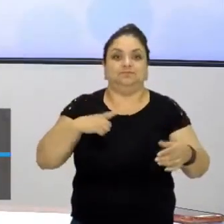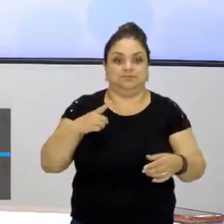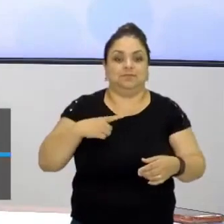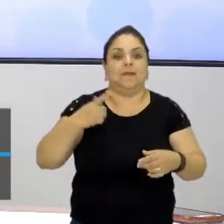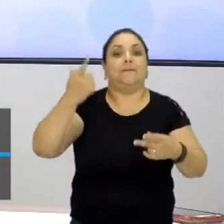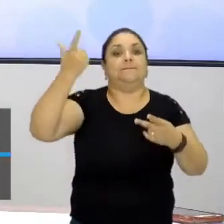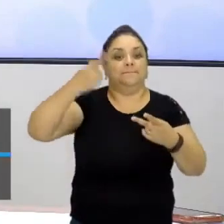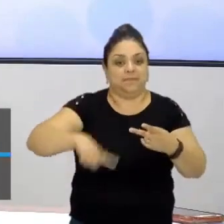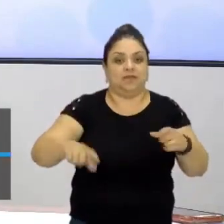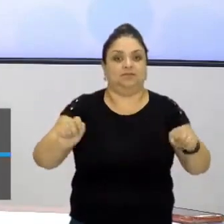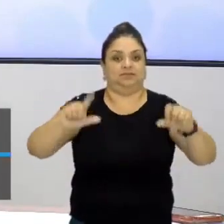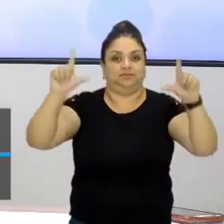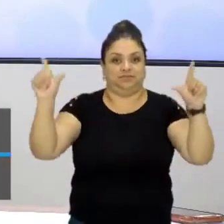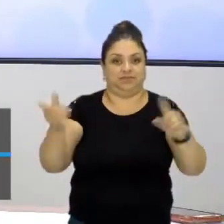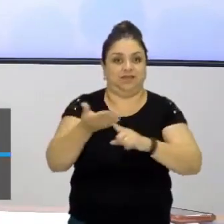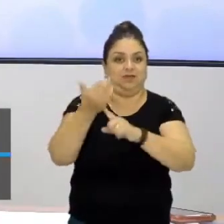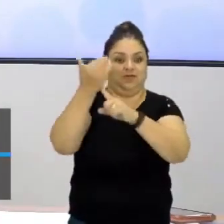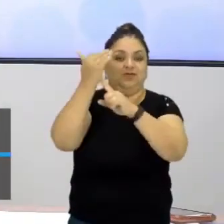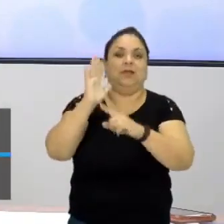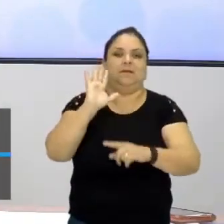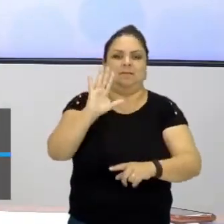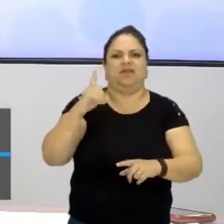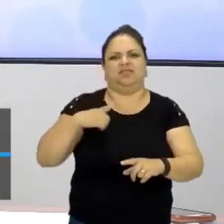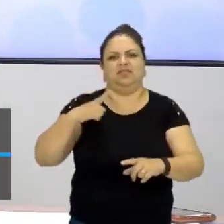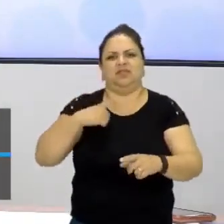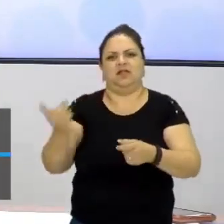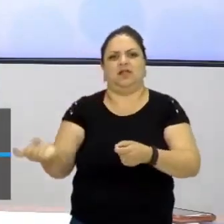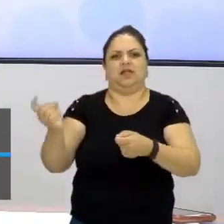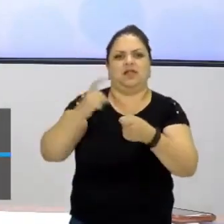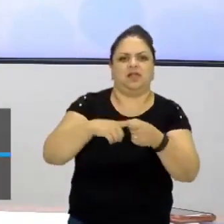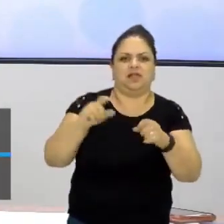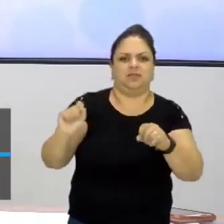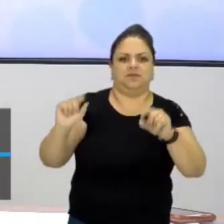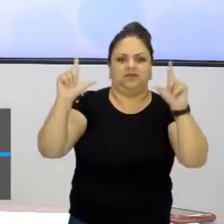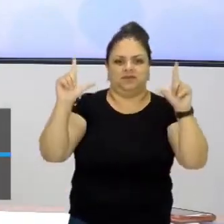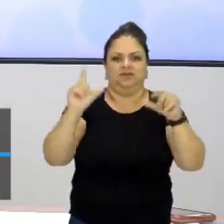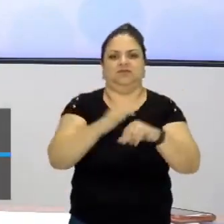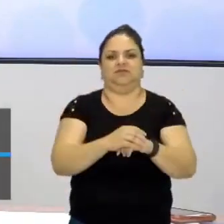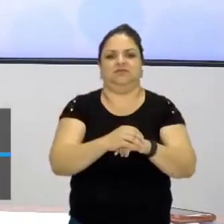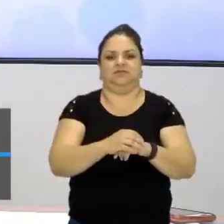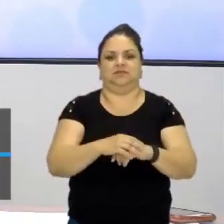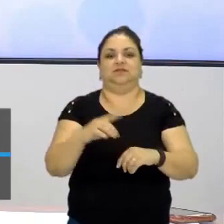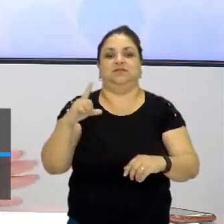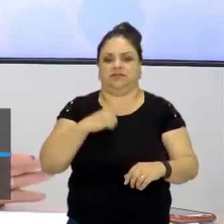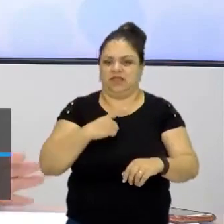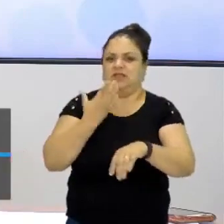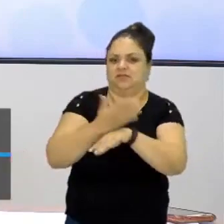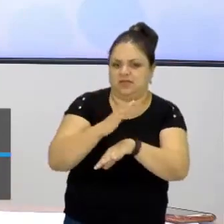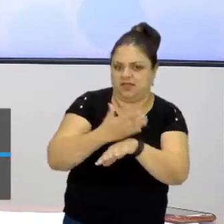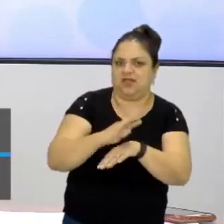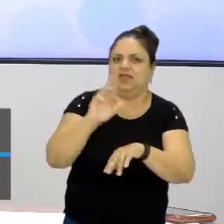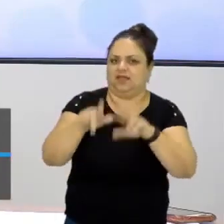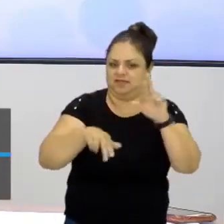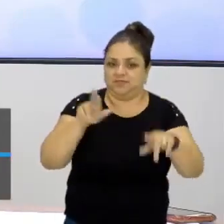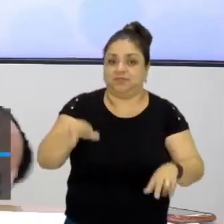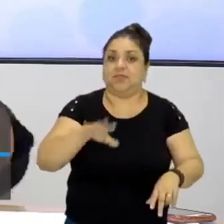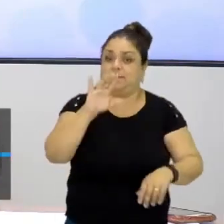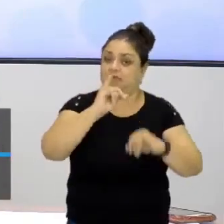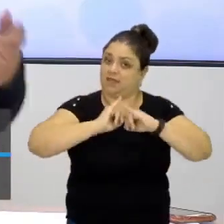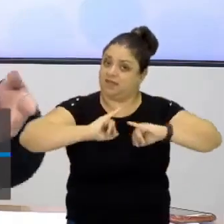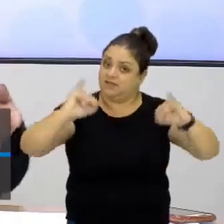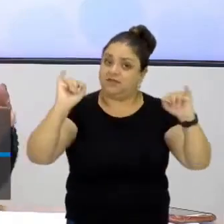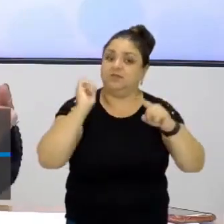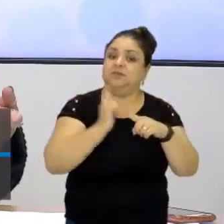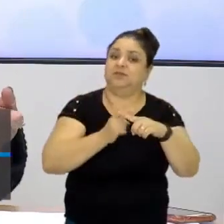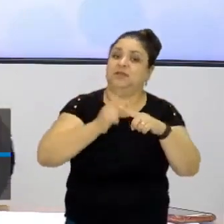de tech, né? Vai ser uma reprise aí, que a gente escolheu com todo carinho. Então, vai ainda ter tarefas, mas a gente tá avisando, porque assim,